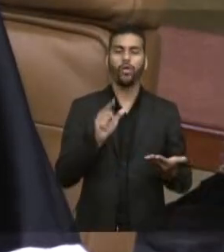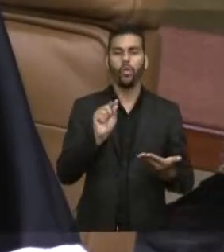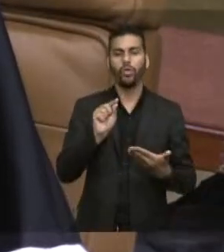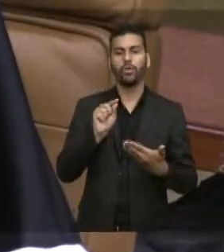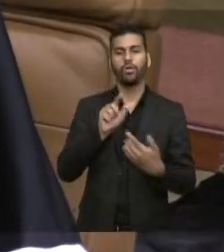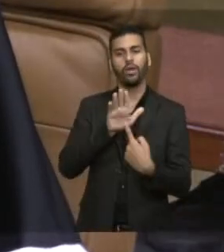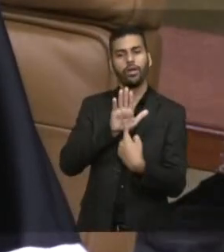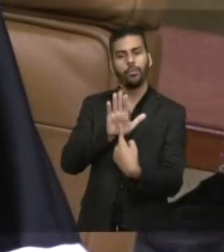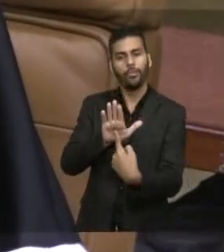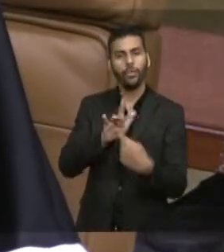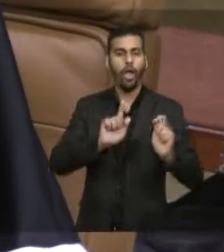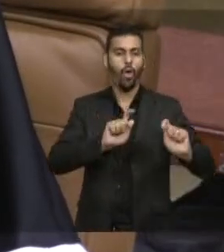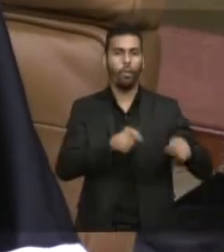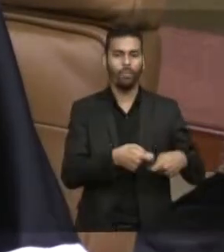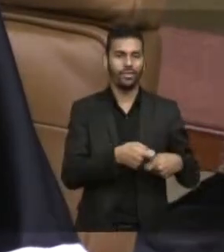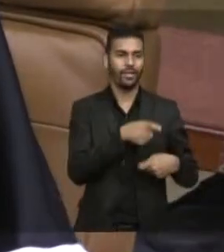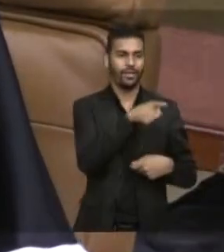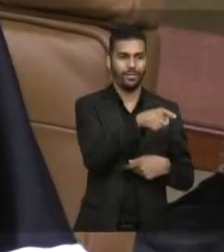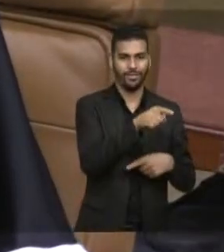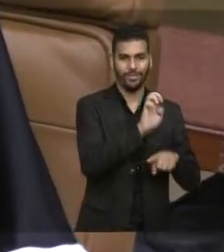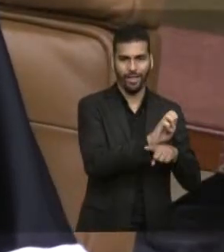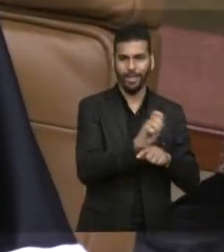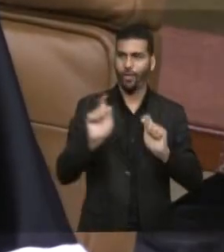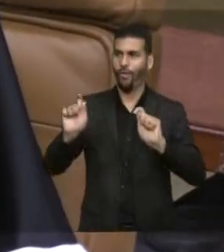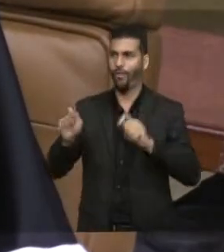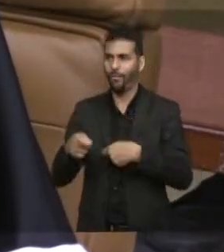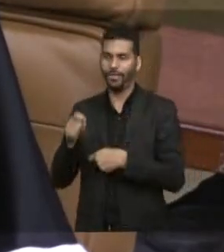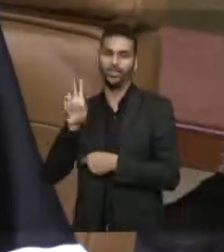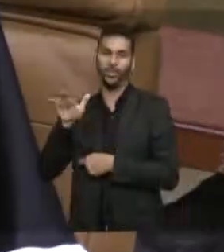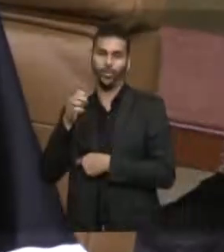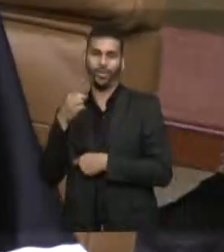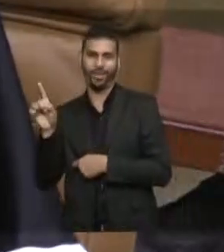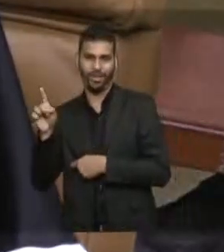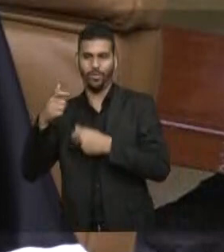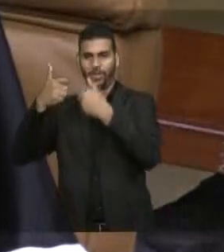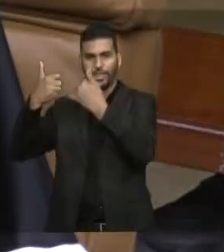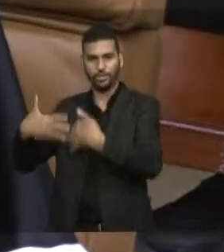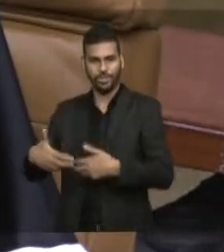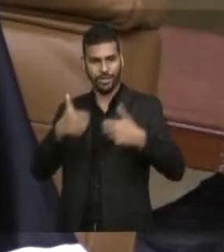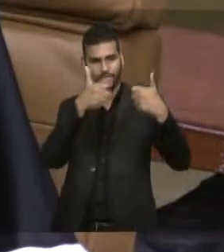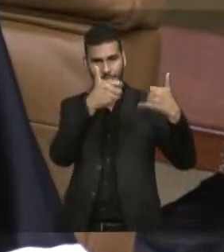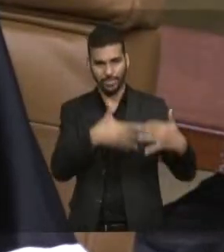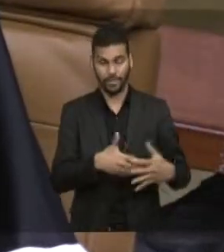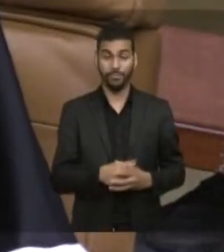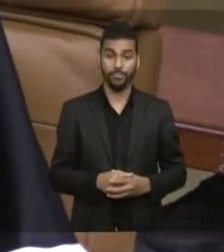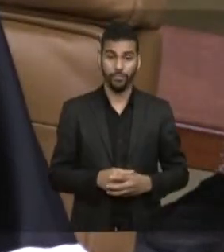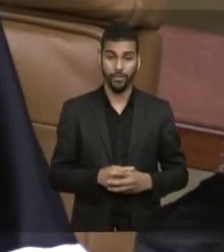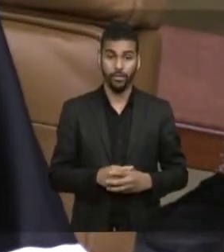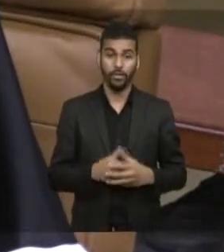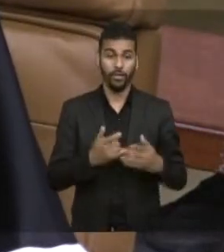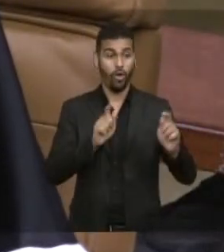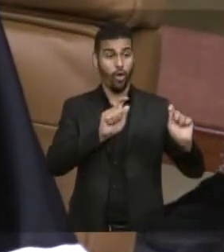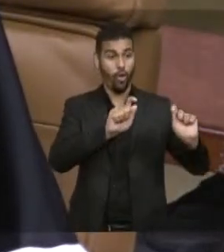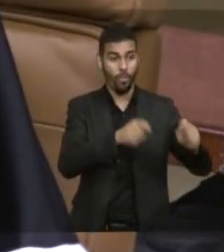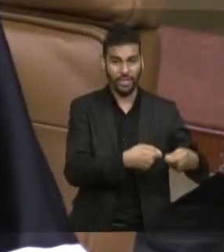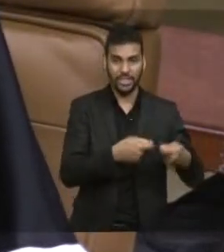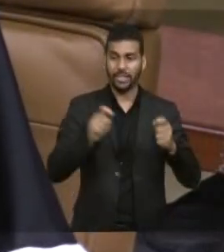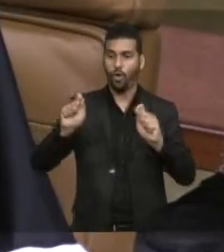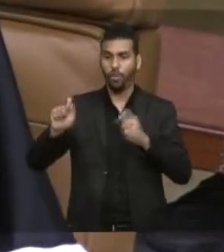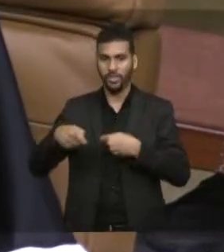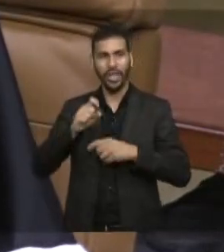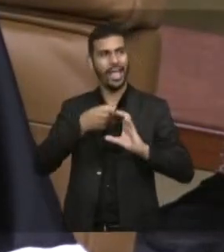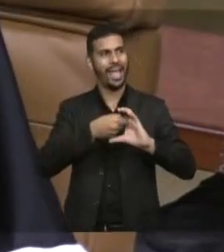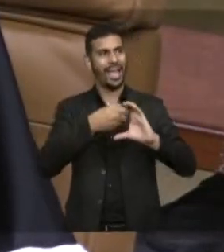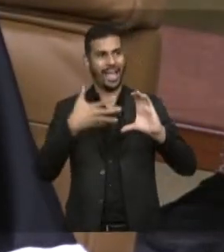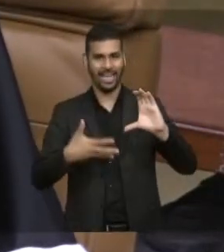constitucional das competências e digo muito sucintamente quer repartição de competências é característica fundamental